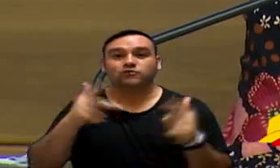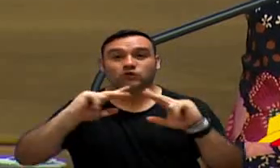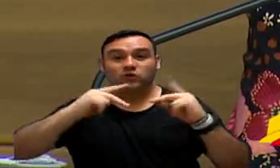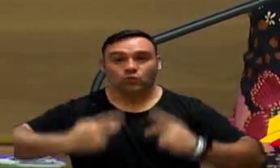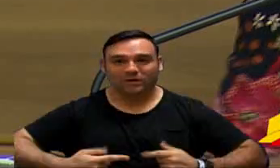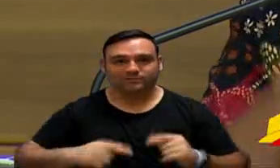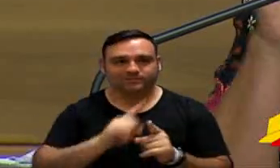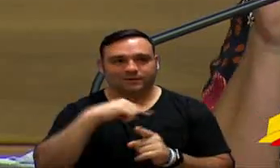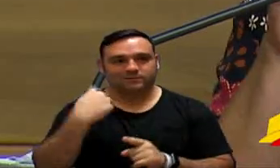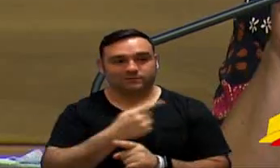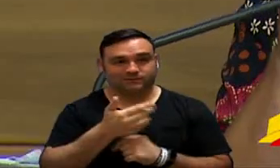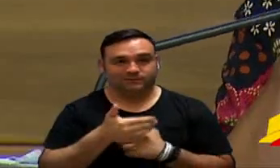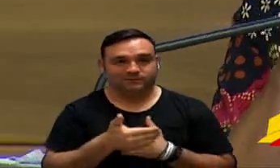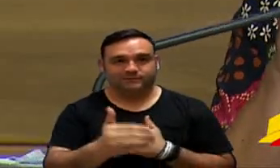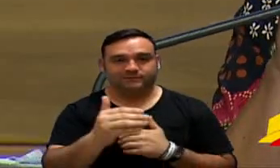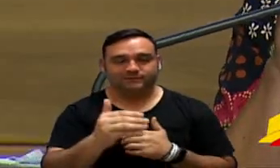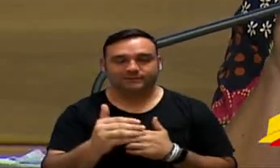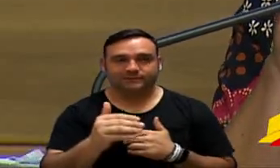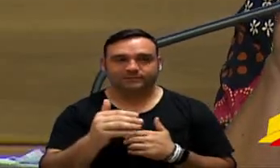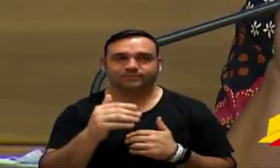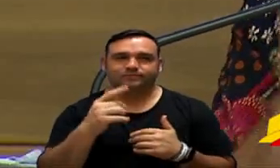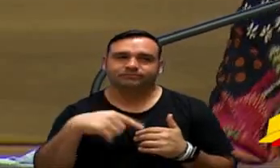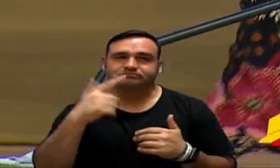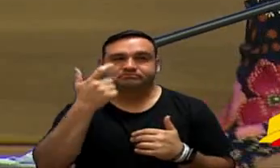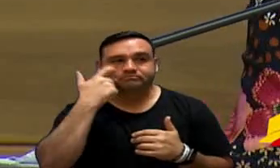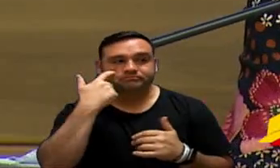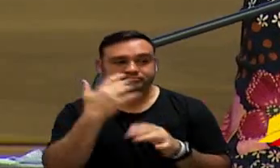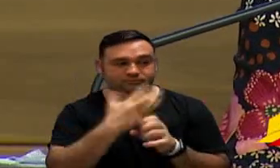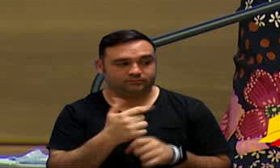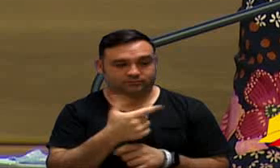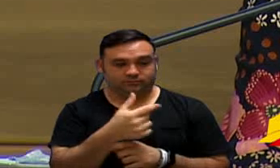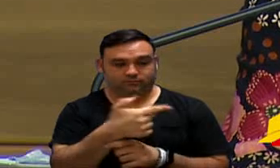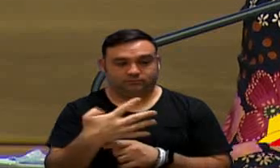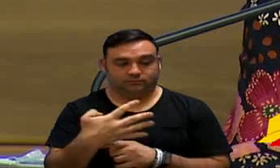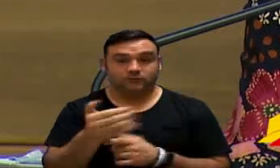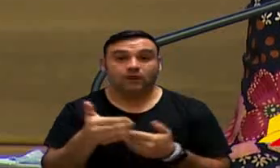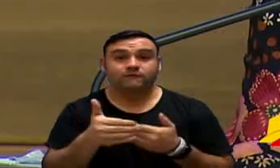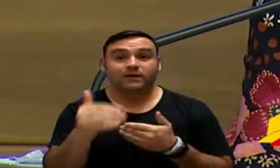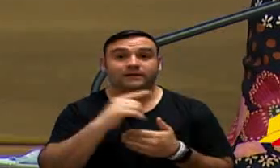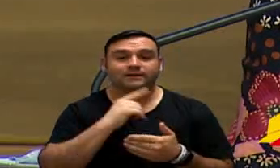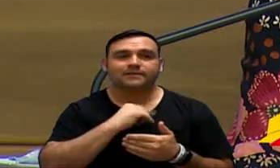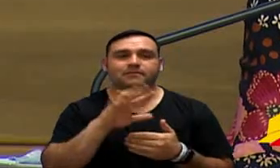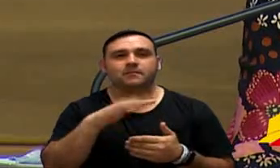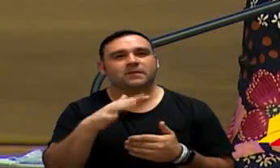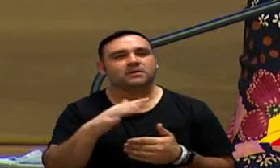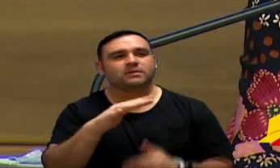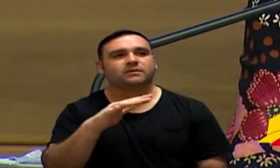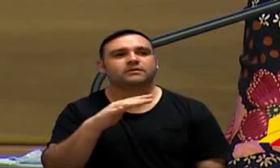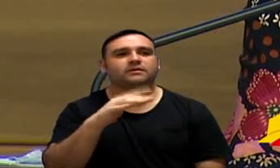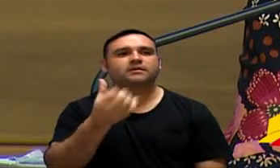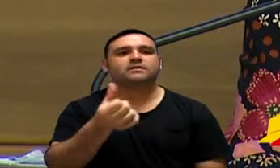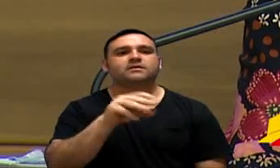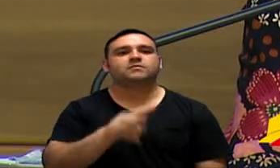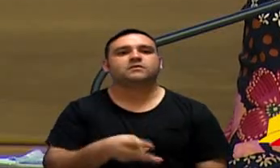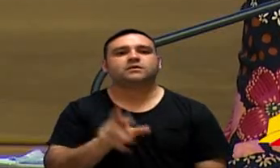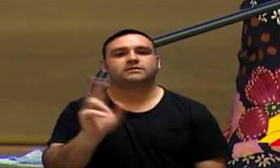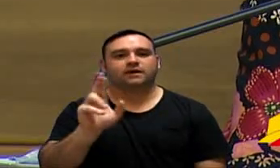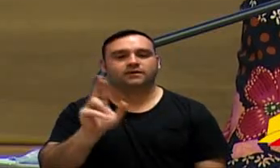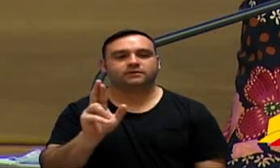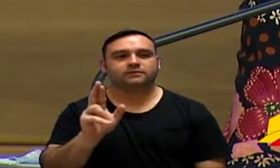humanizada, nós teremos, estamos prevendo para 2024 um pouco mais de 10 milhões de